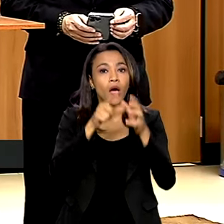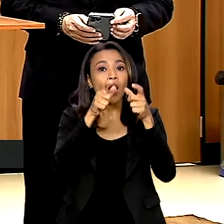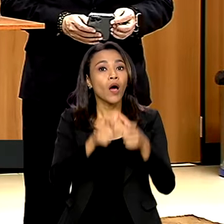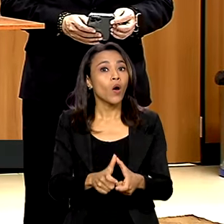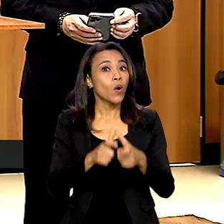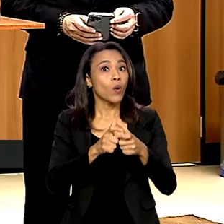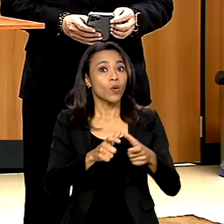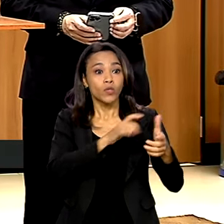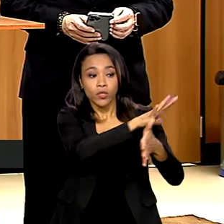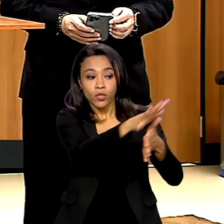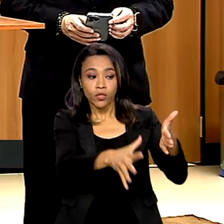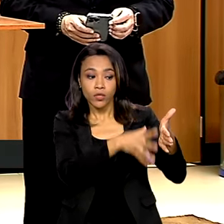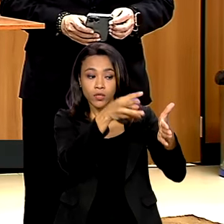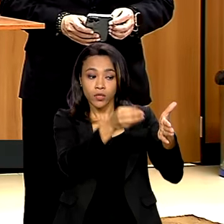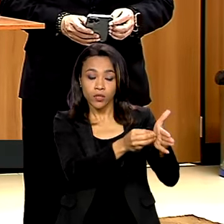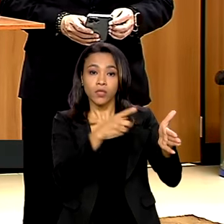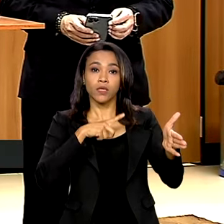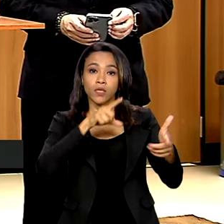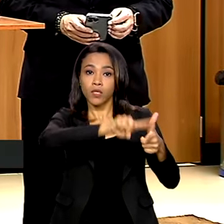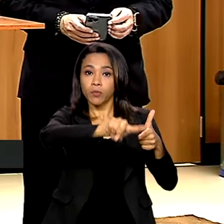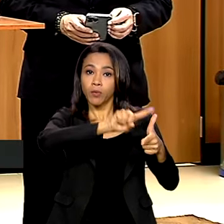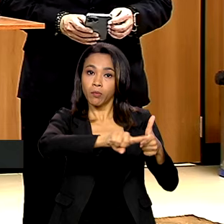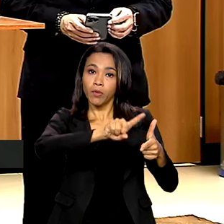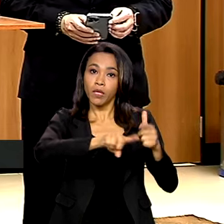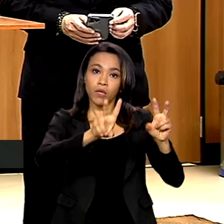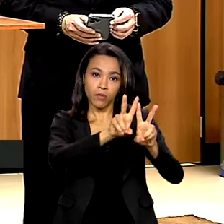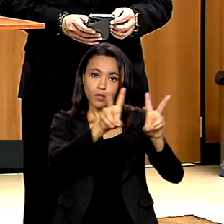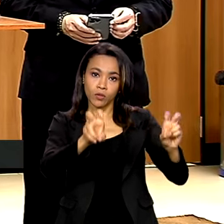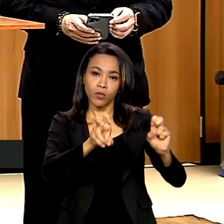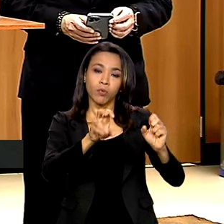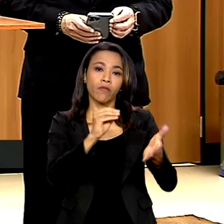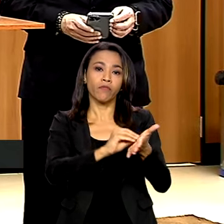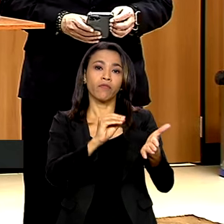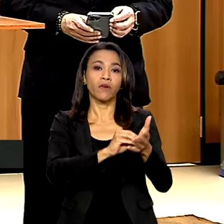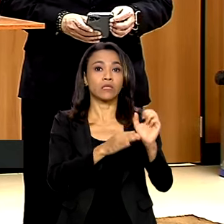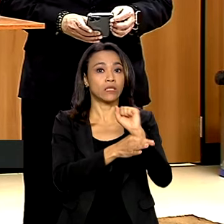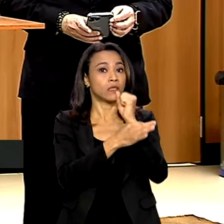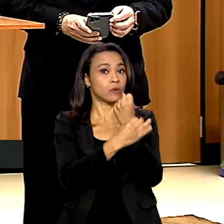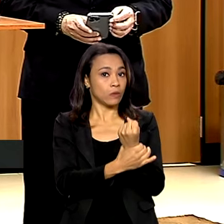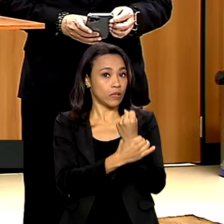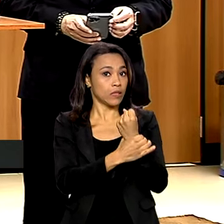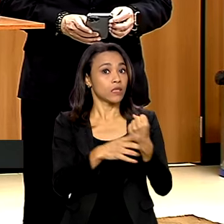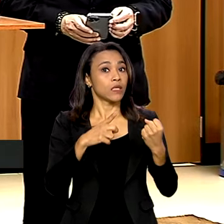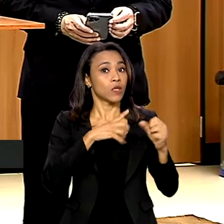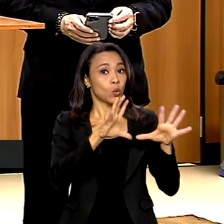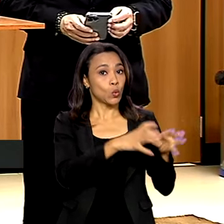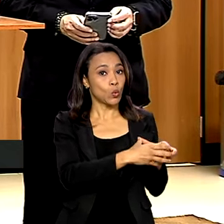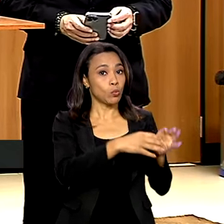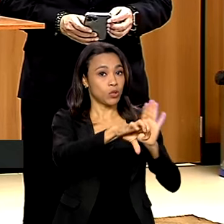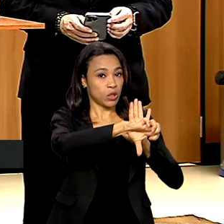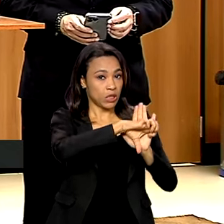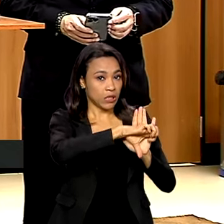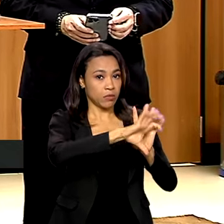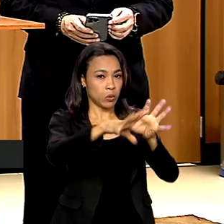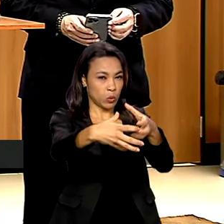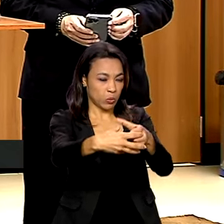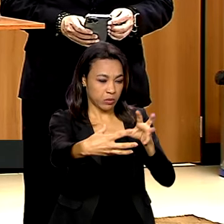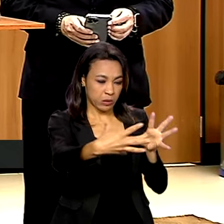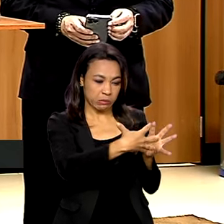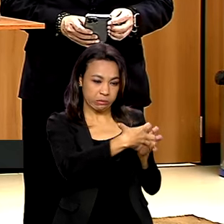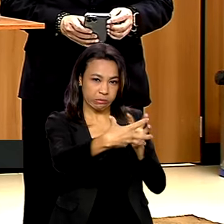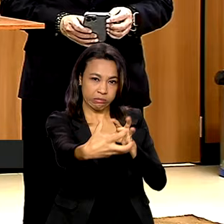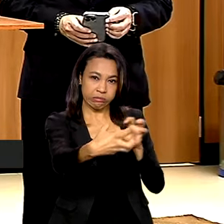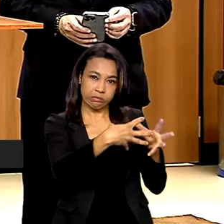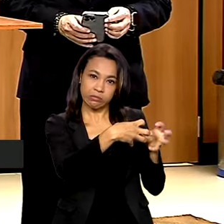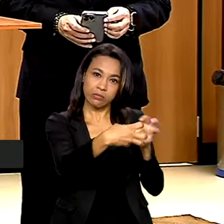da Amazônia, que sofre uma crise de segurança pública por disputa de facções. O governo federal